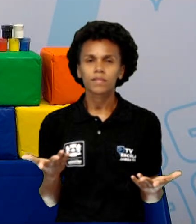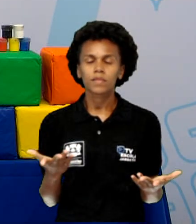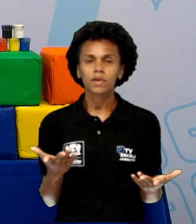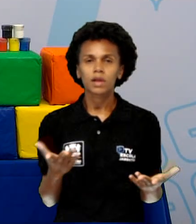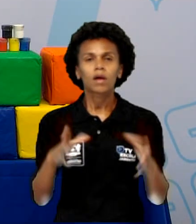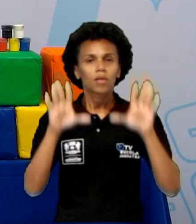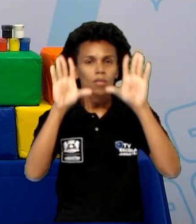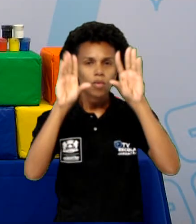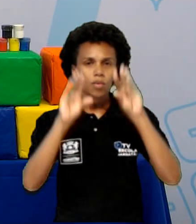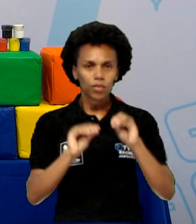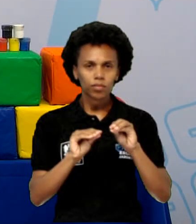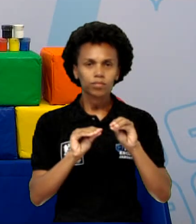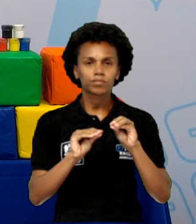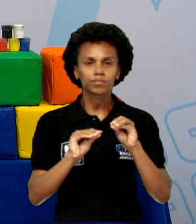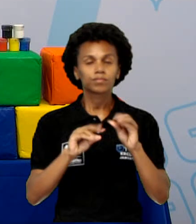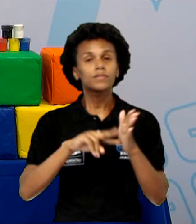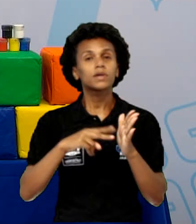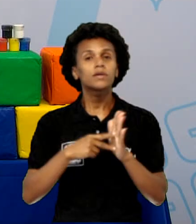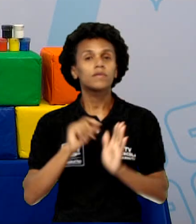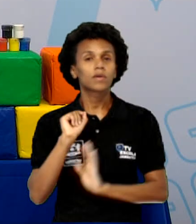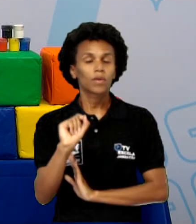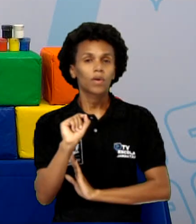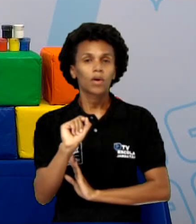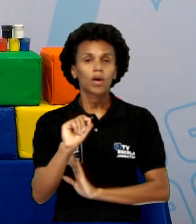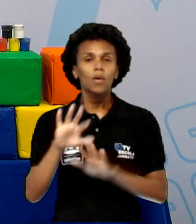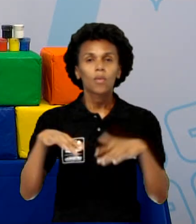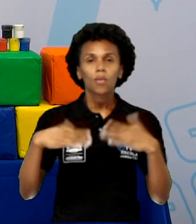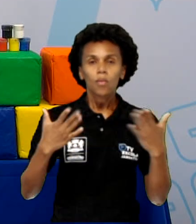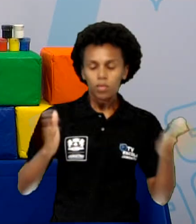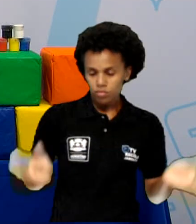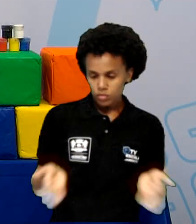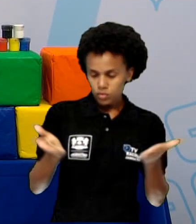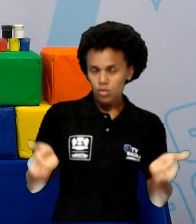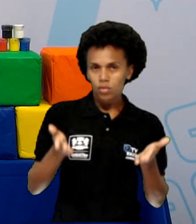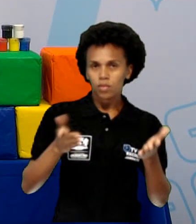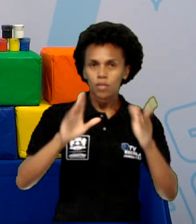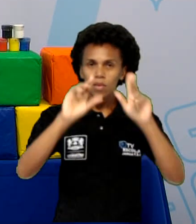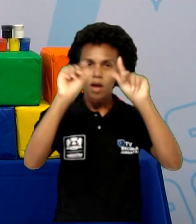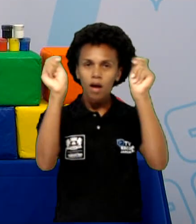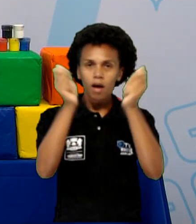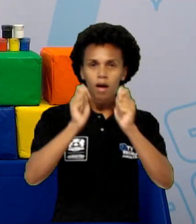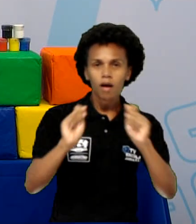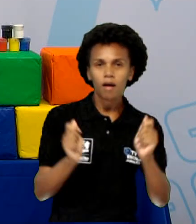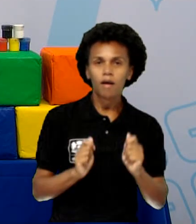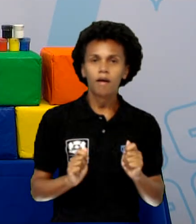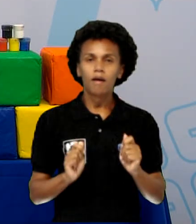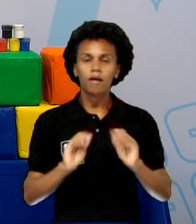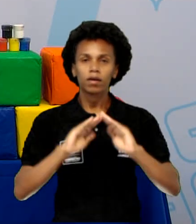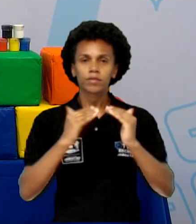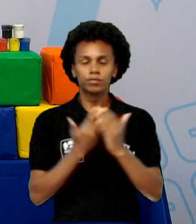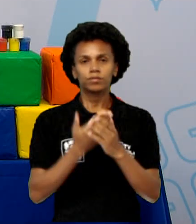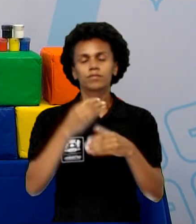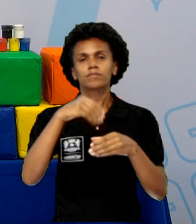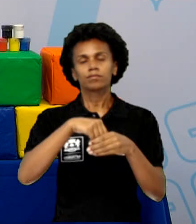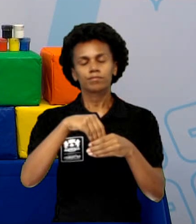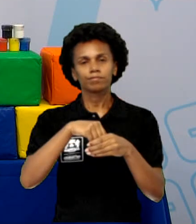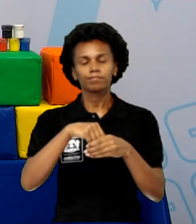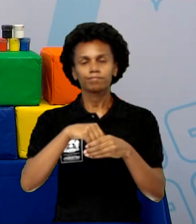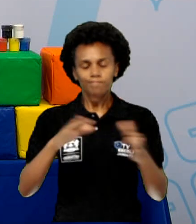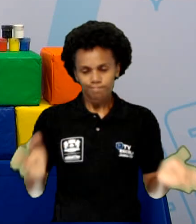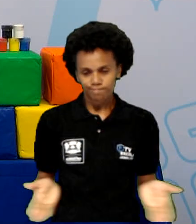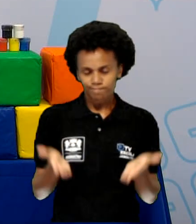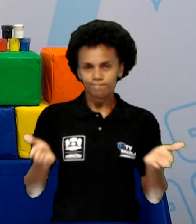gente estuda arte na escola, a gente estimula a nossa criatividade, que é a habilidade de criar as coisas, não